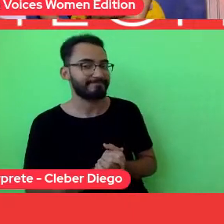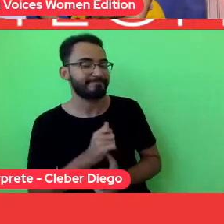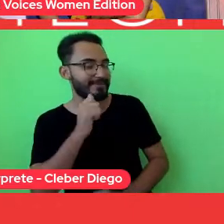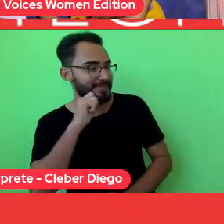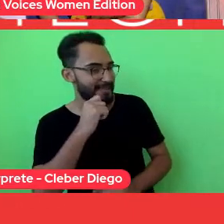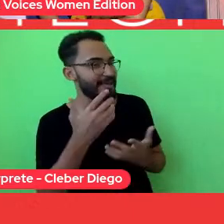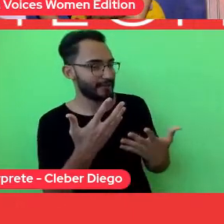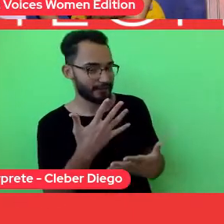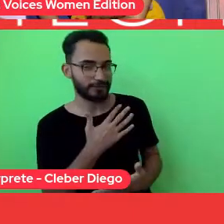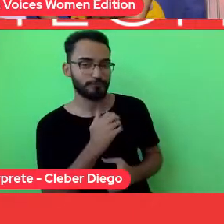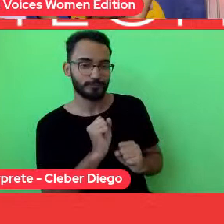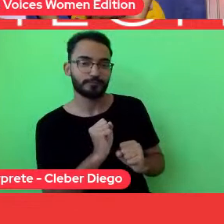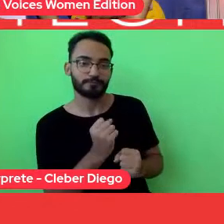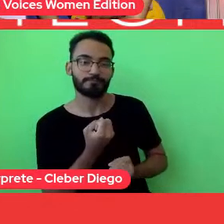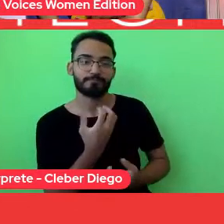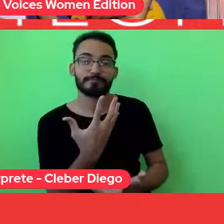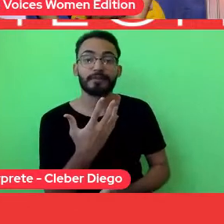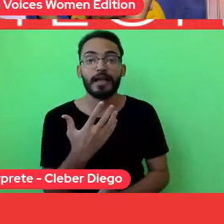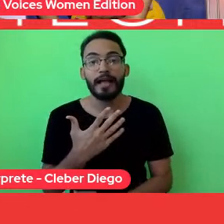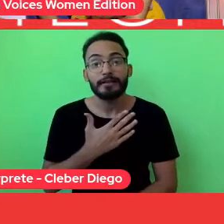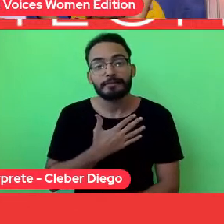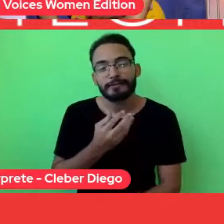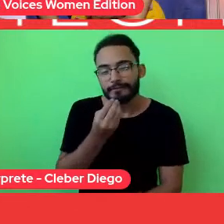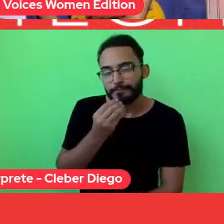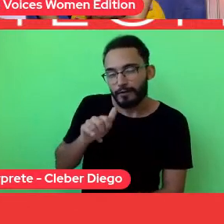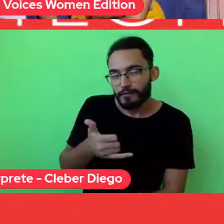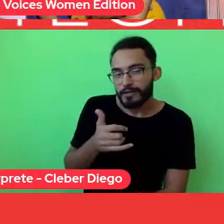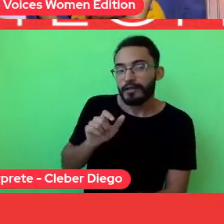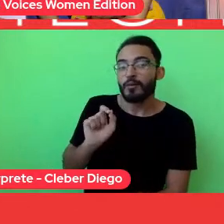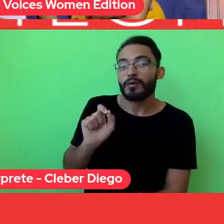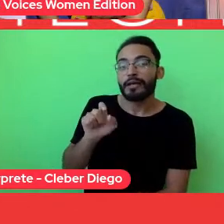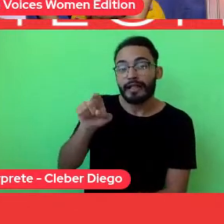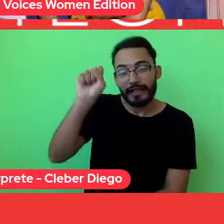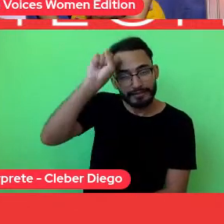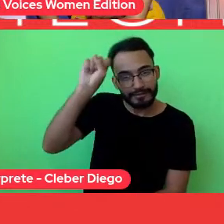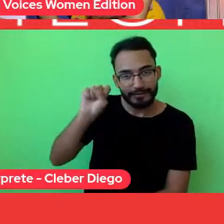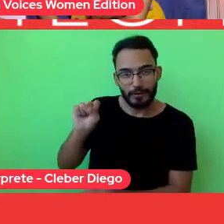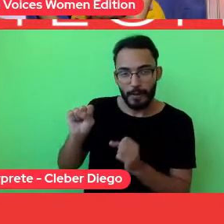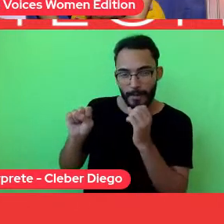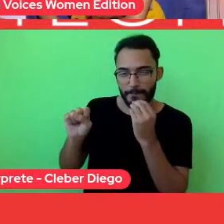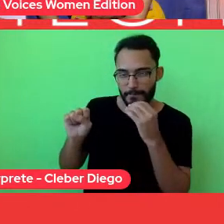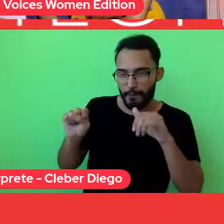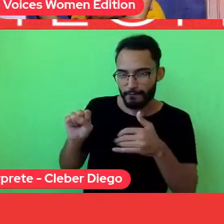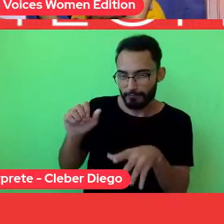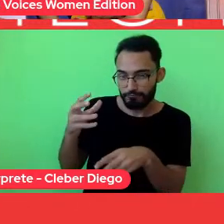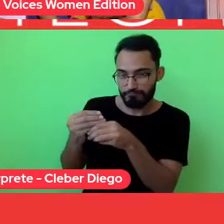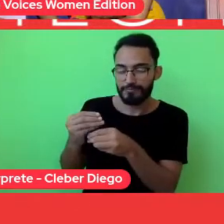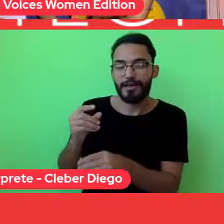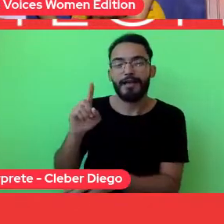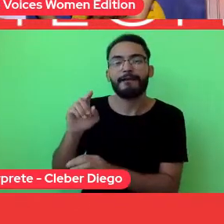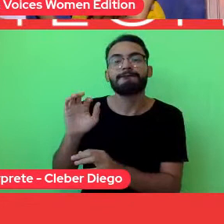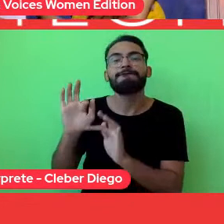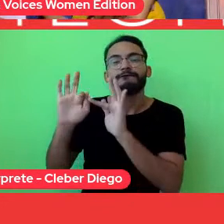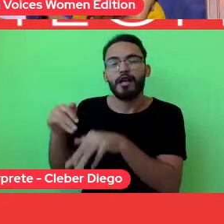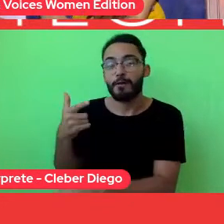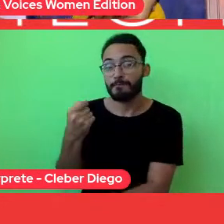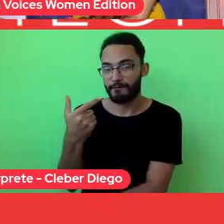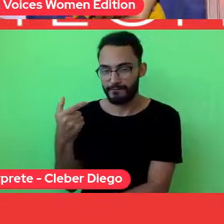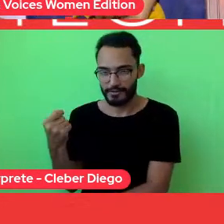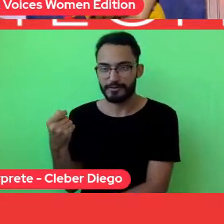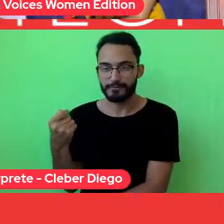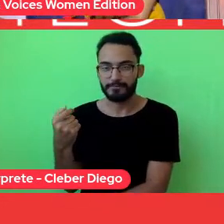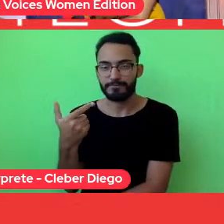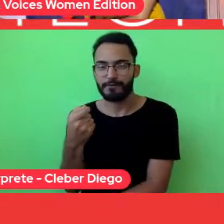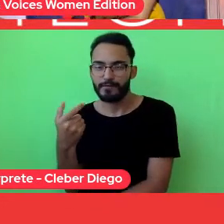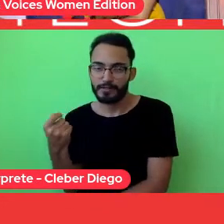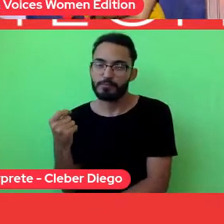até aproveitando aí a timeline que a Sil comentou, por volta do final de 2020, né, se não me engano